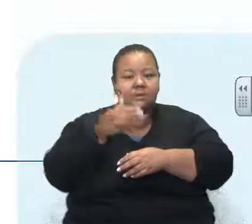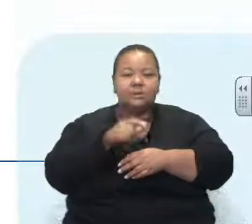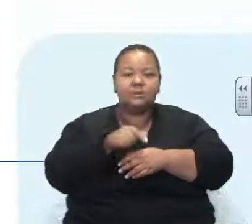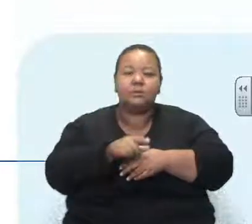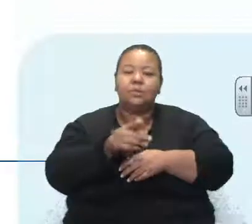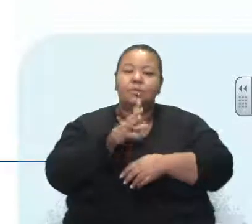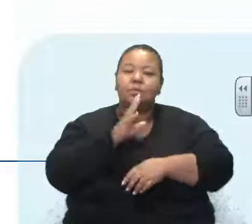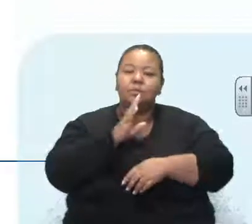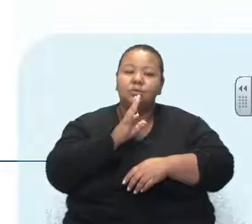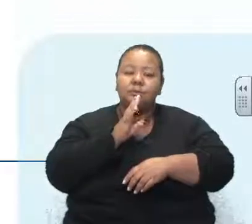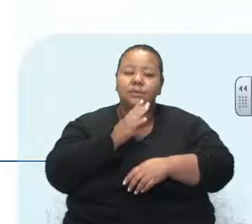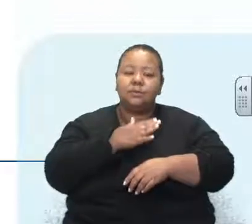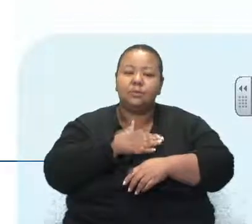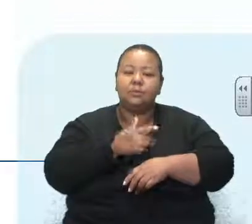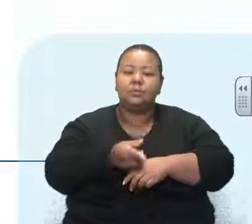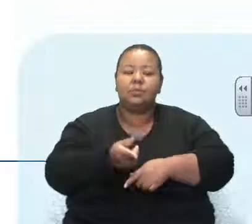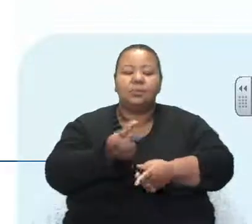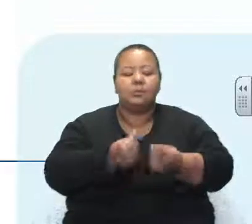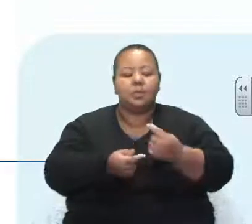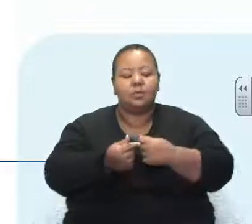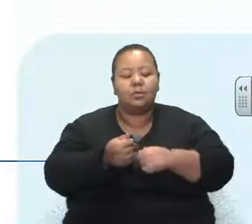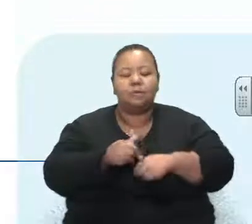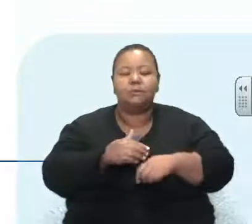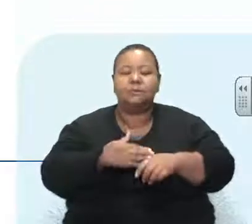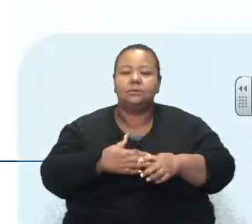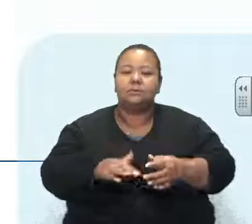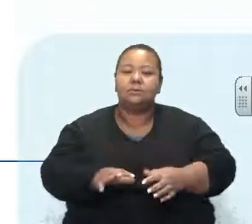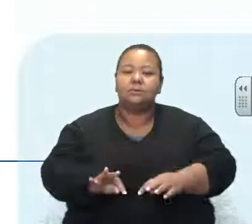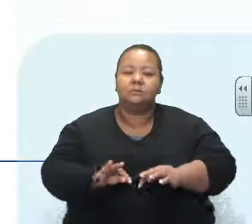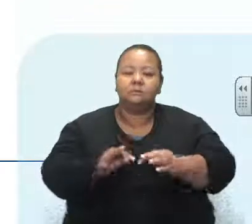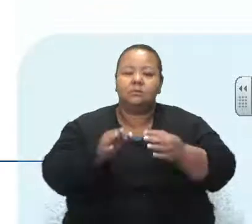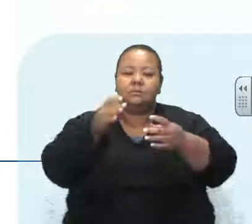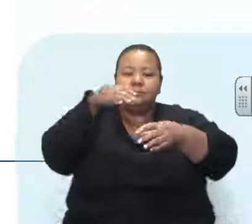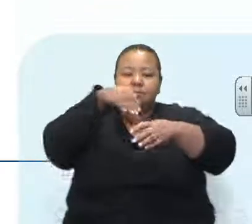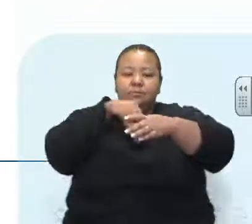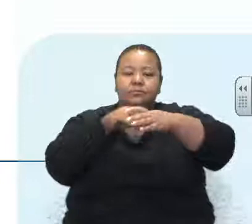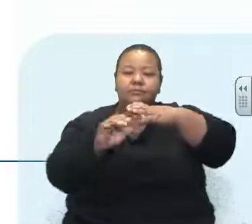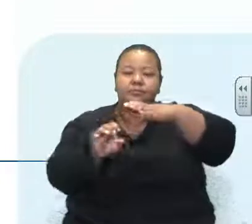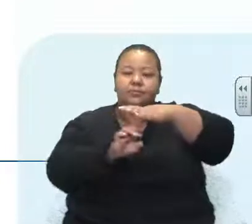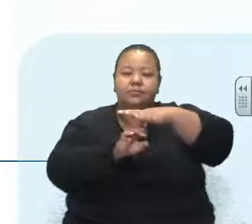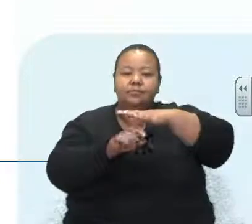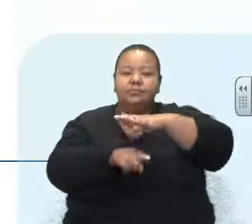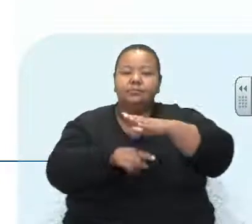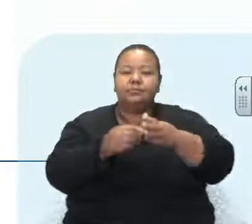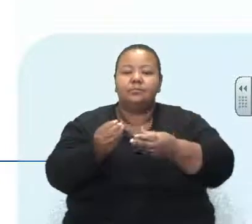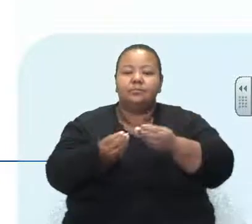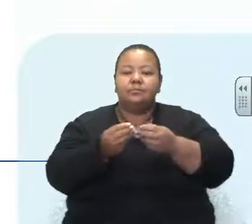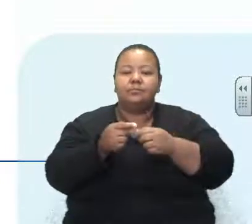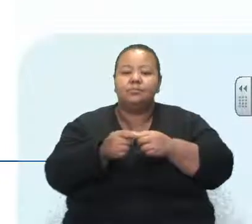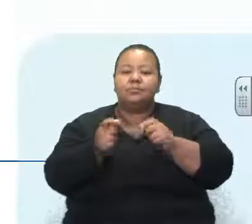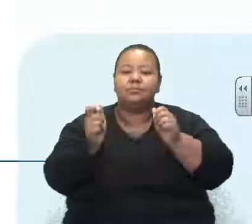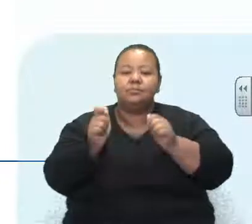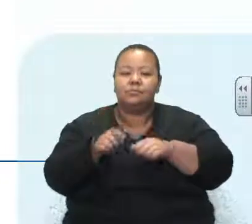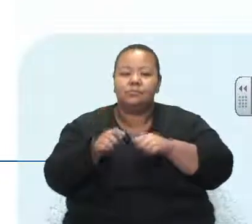meu conhecimento, do meu negócio, das minhas tecnologias dentro da empresa. E como que ele